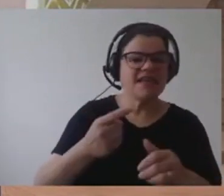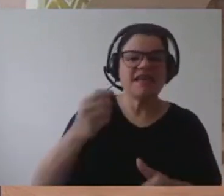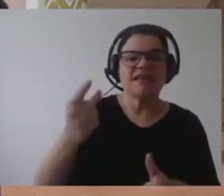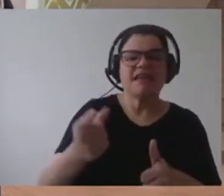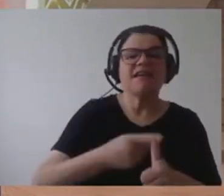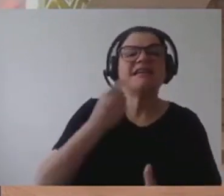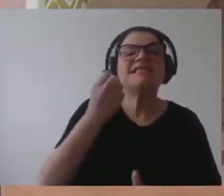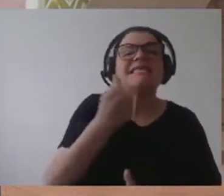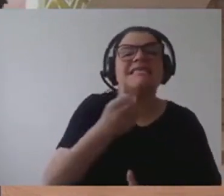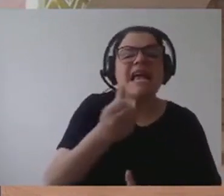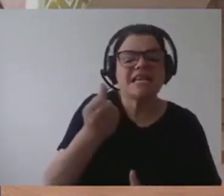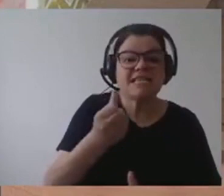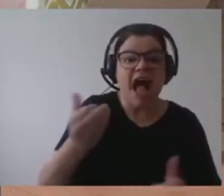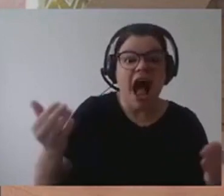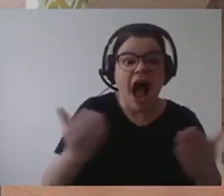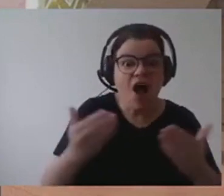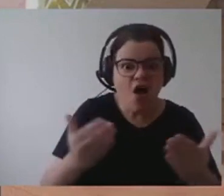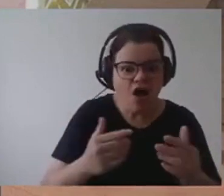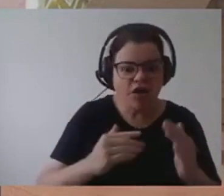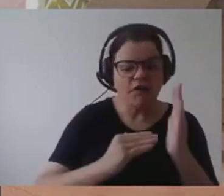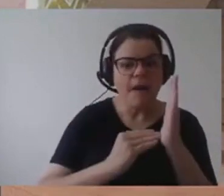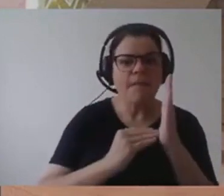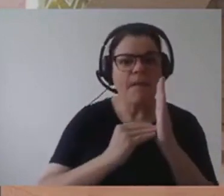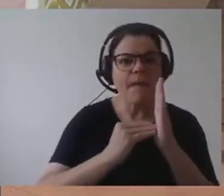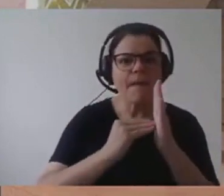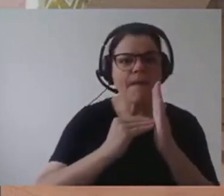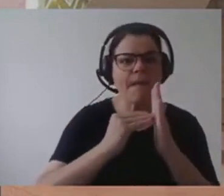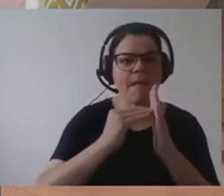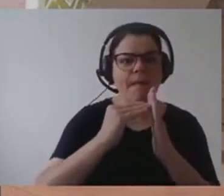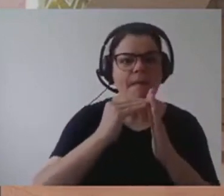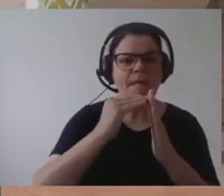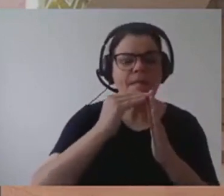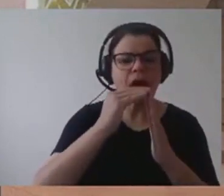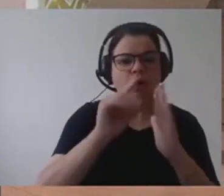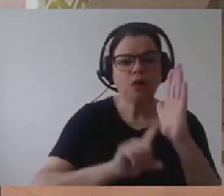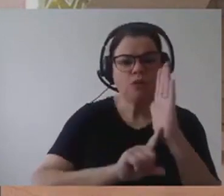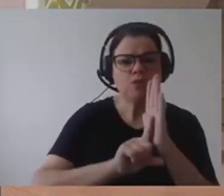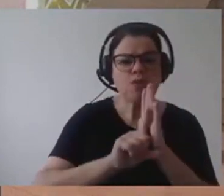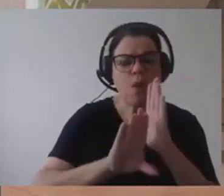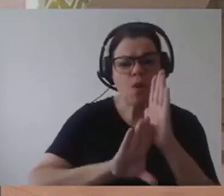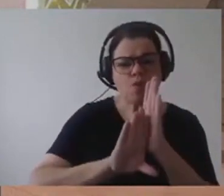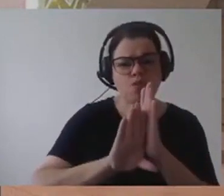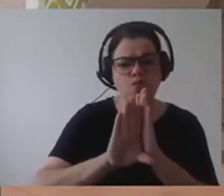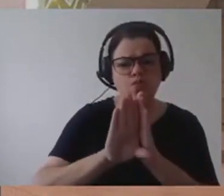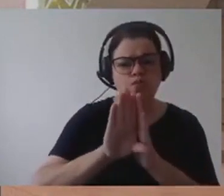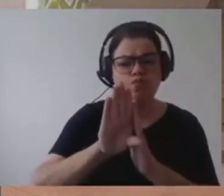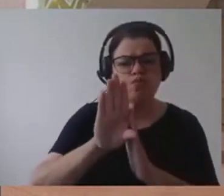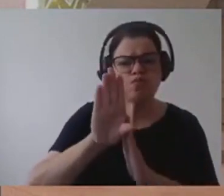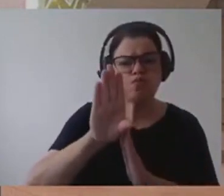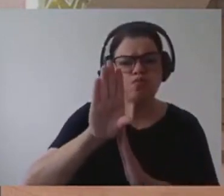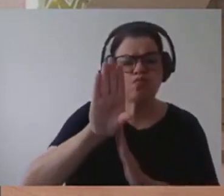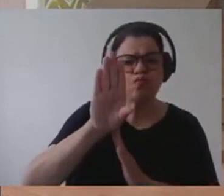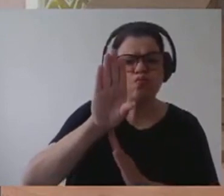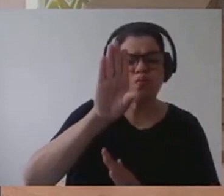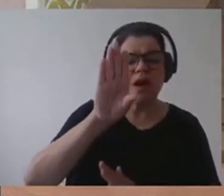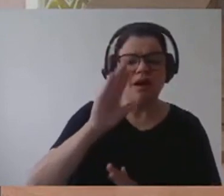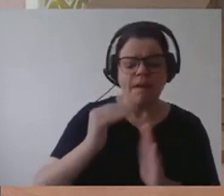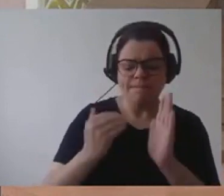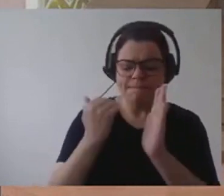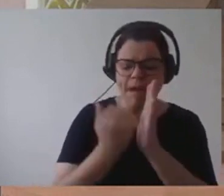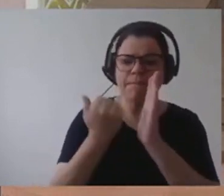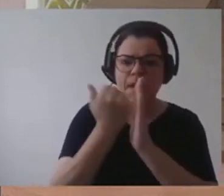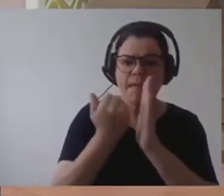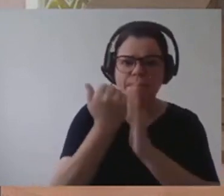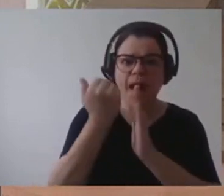seja evoluímos muito nas duas posições subindo mais de 50 degraus na classificação